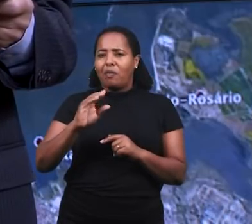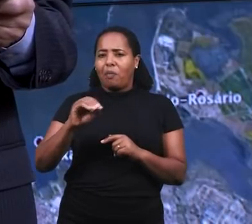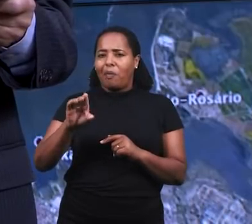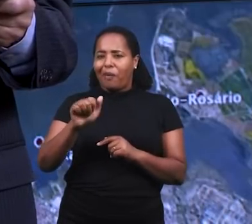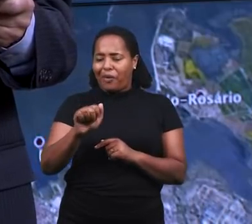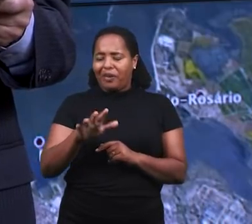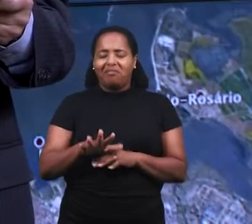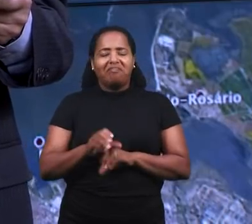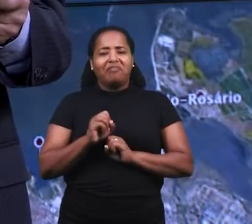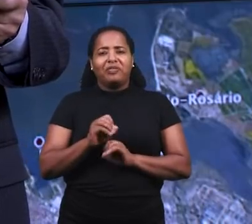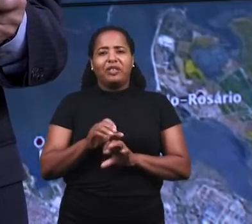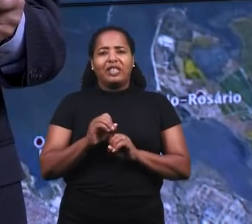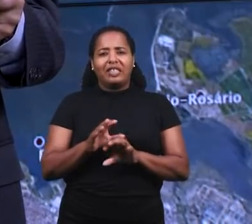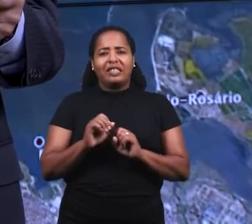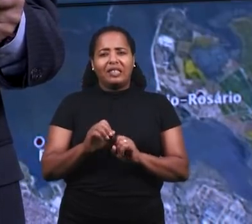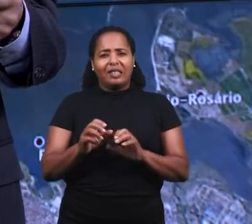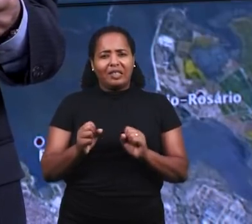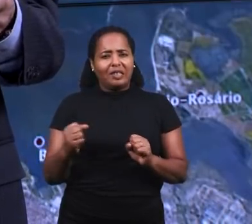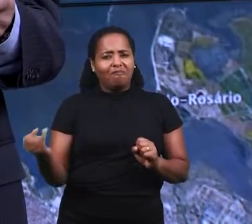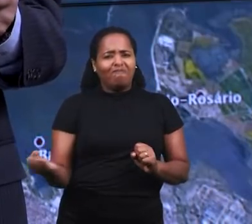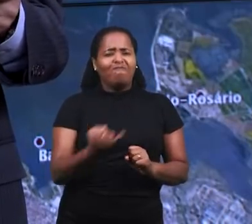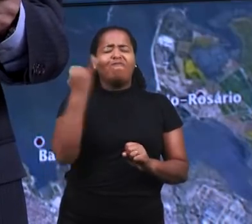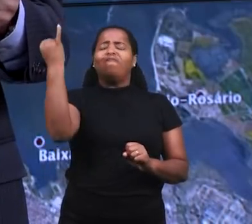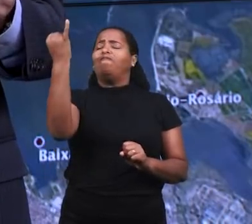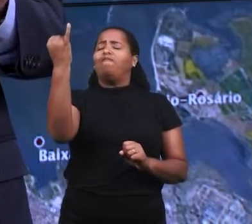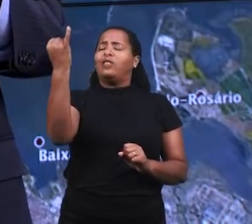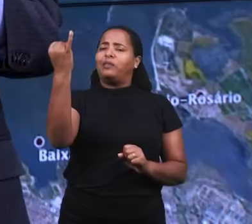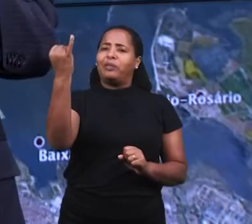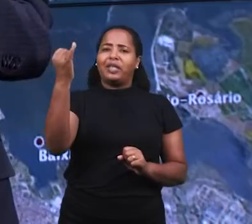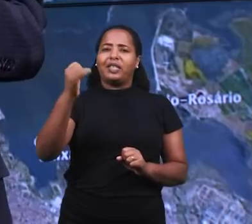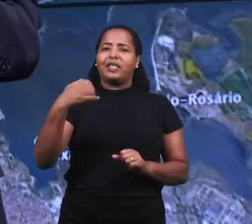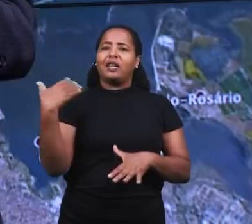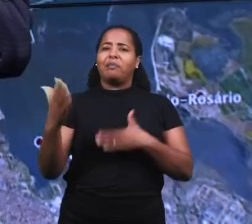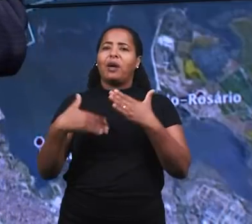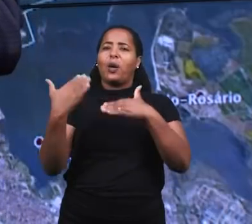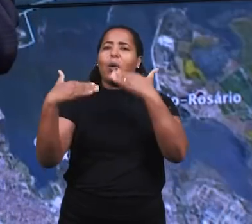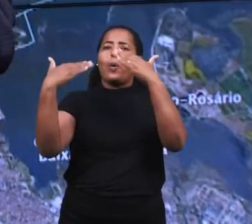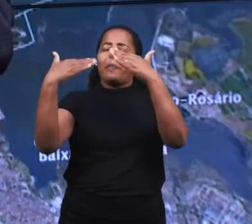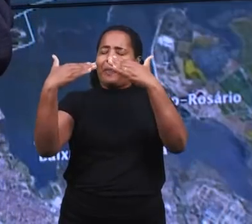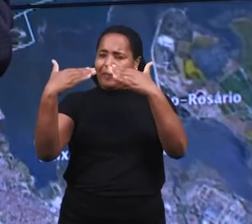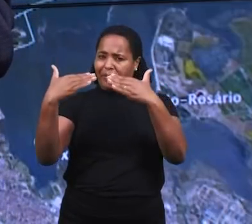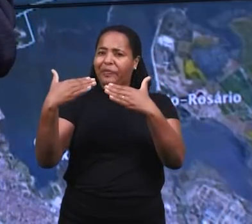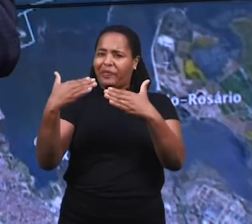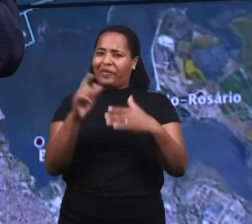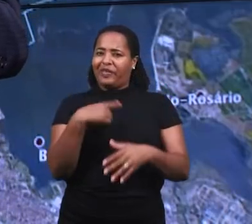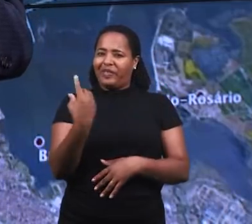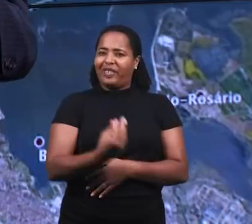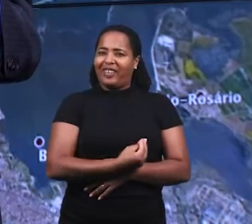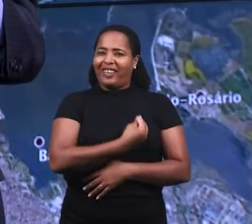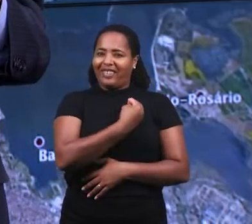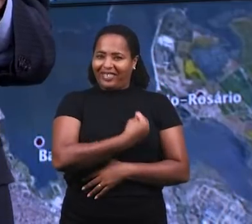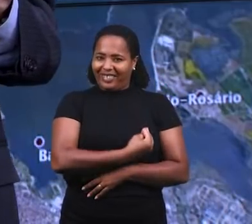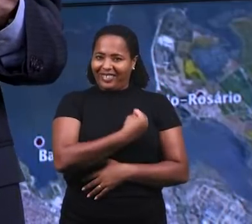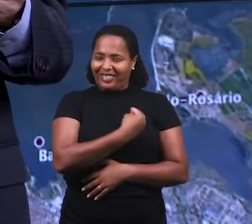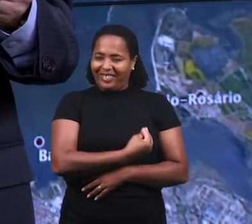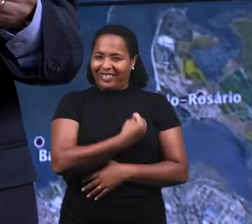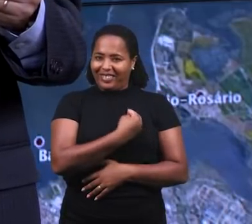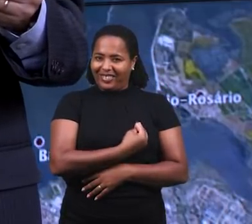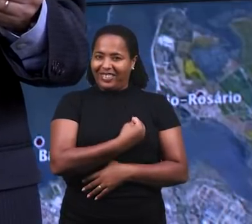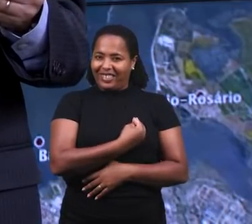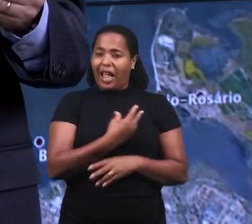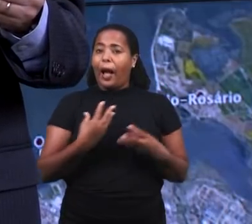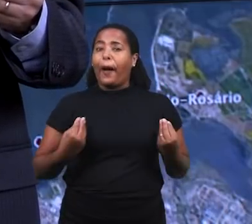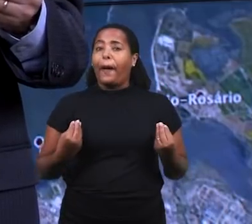em Lisboa. Muito bem colocado que o ensino tem contribuído significativamente para o